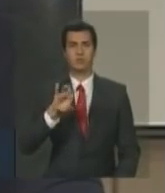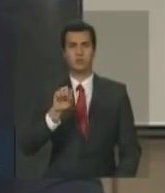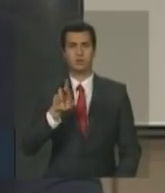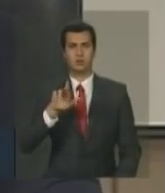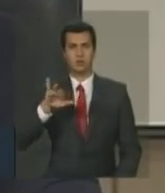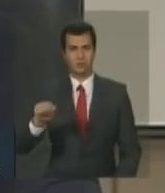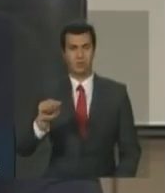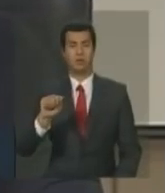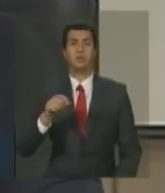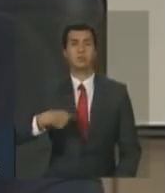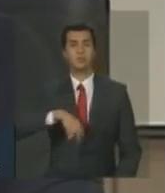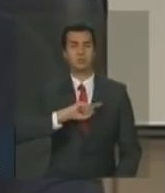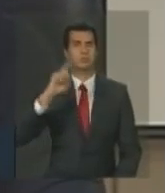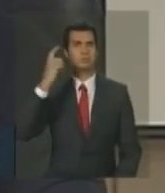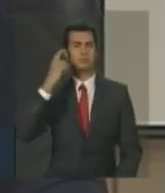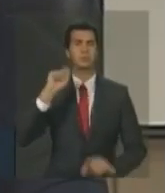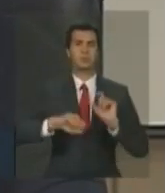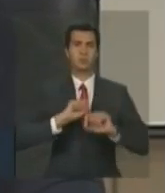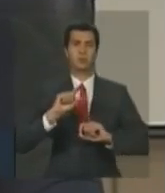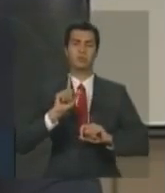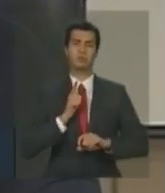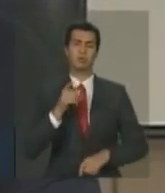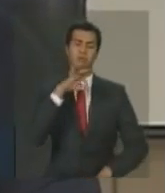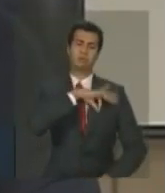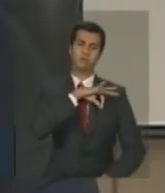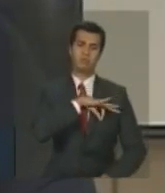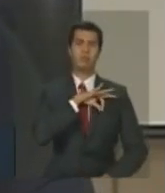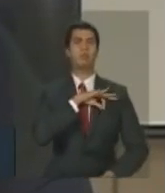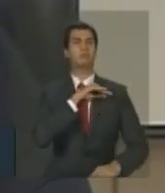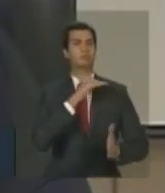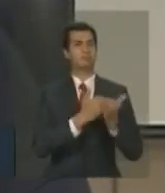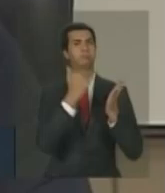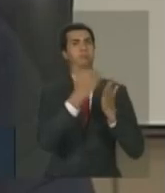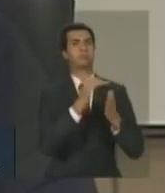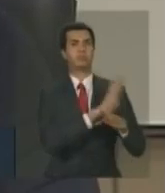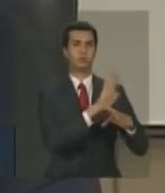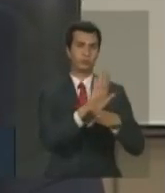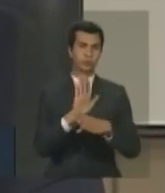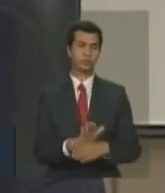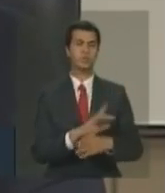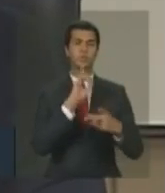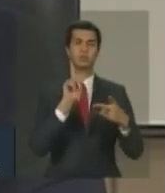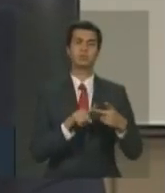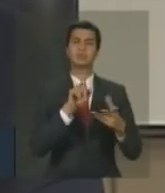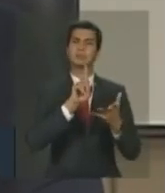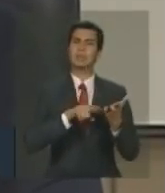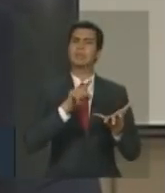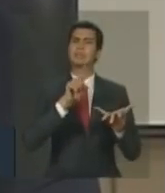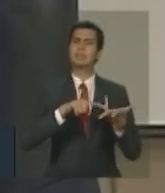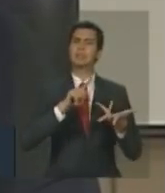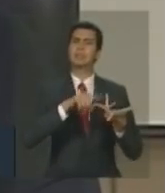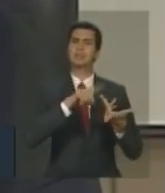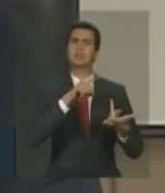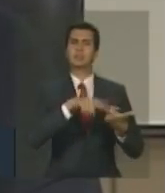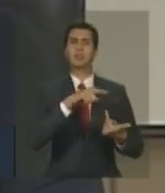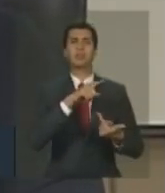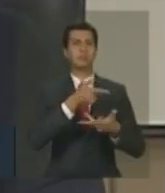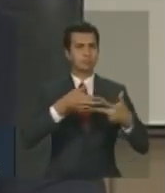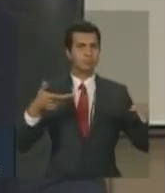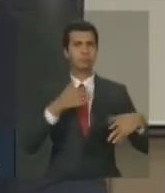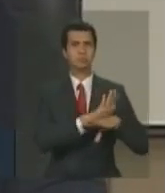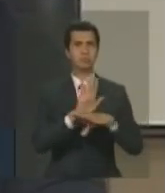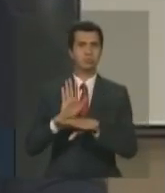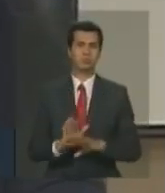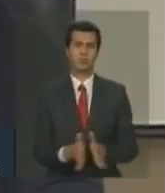só aspectos de renda, mas considerando o conjunto dos aspectos que determinam a condição de pobreza. Então, o Brasil